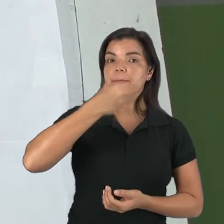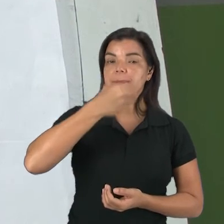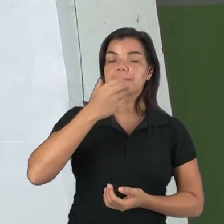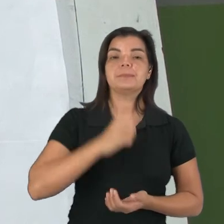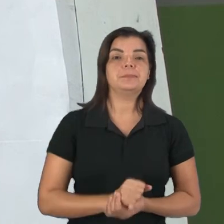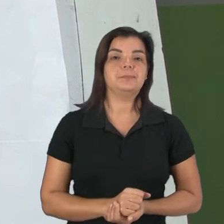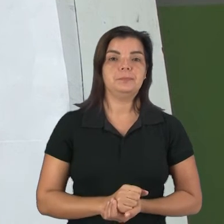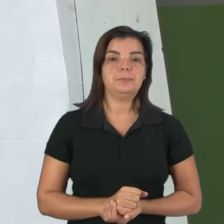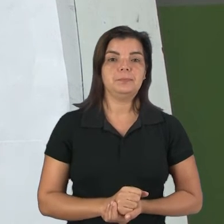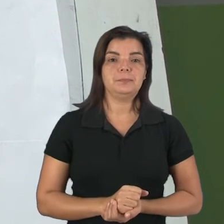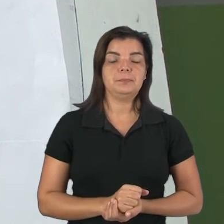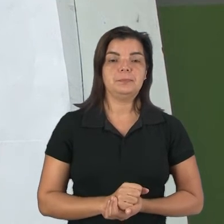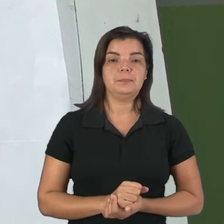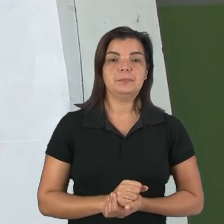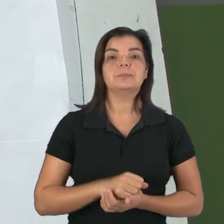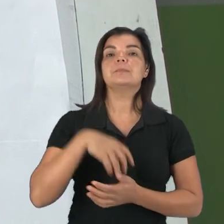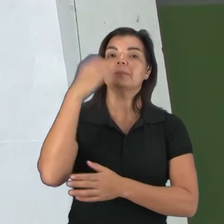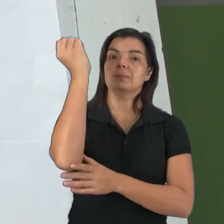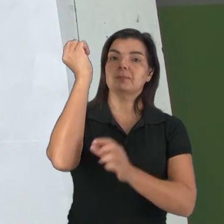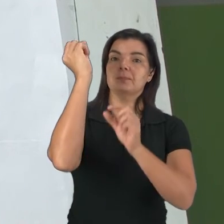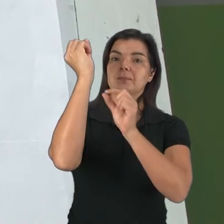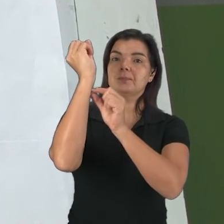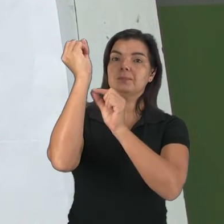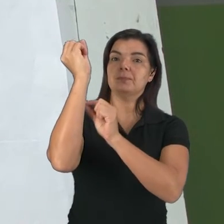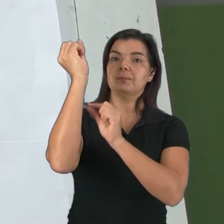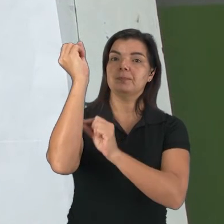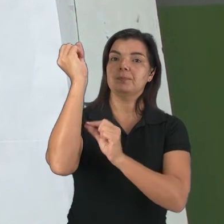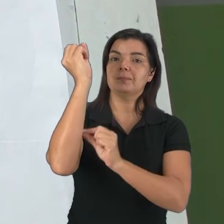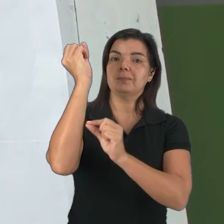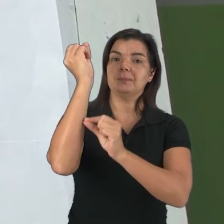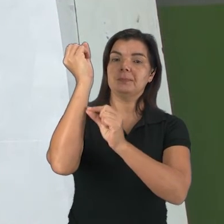aqui jabuticaba